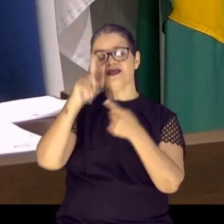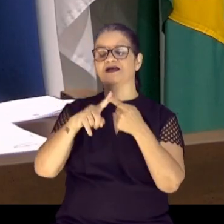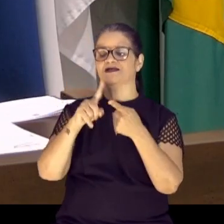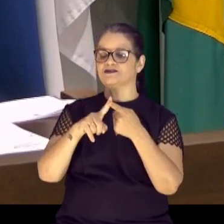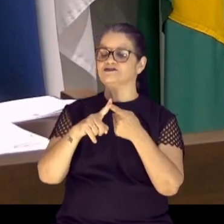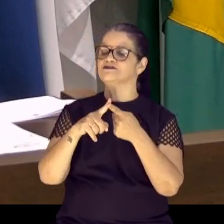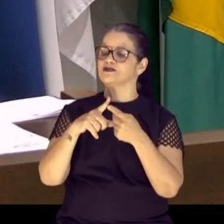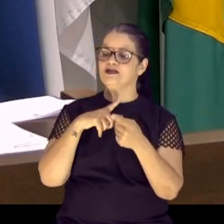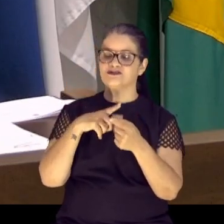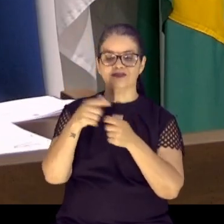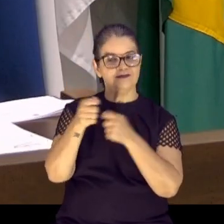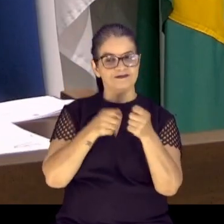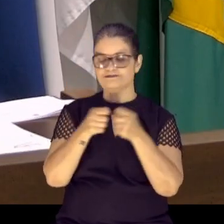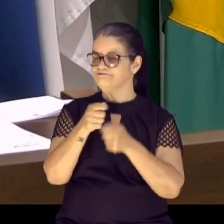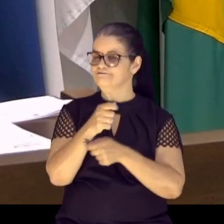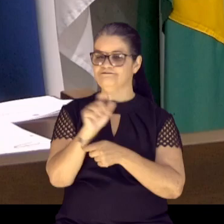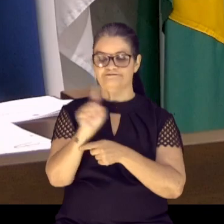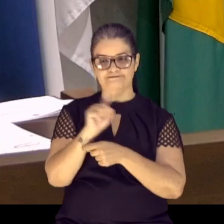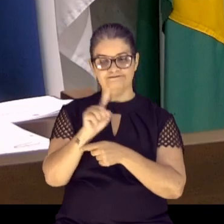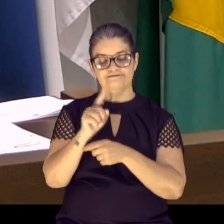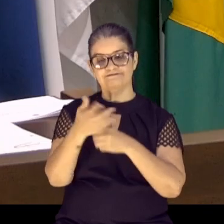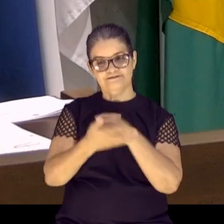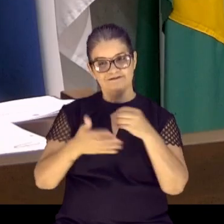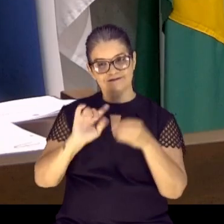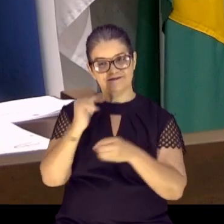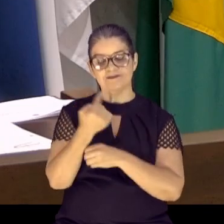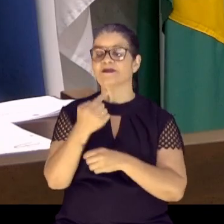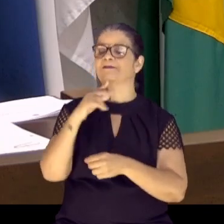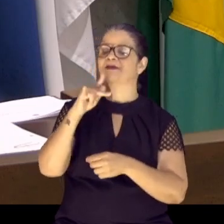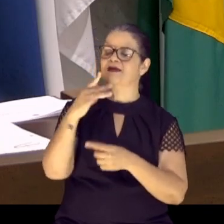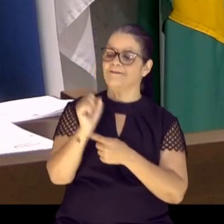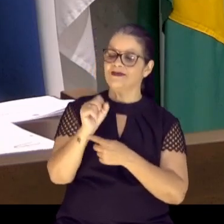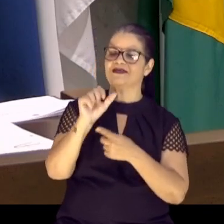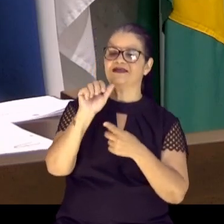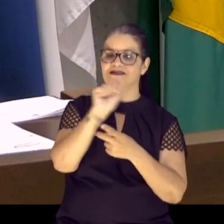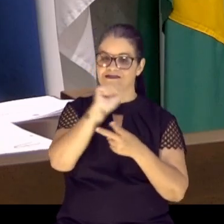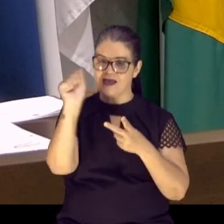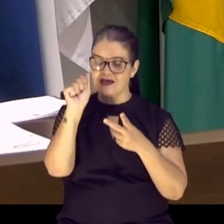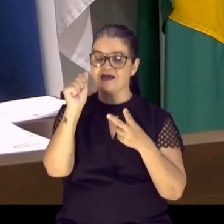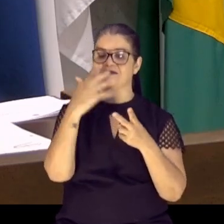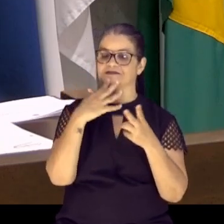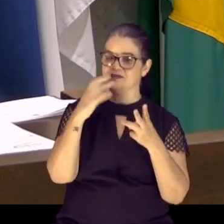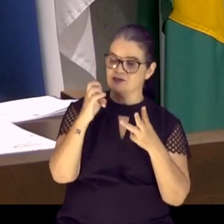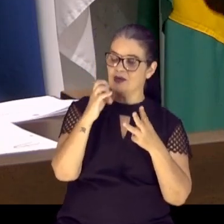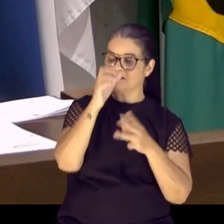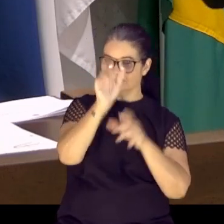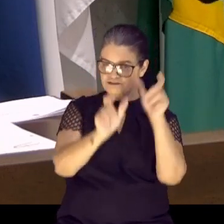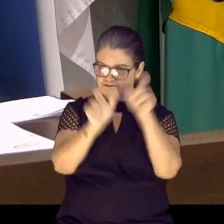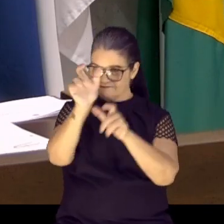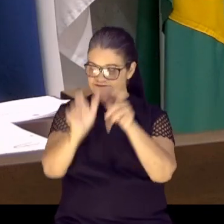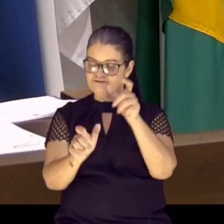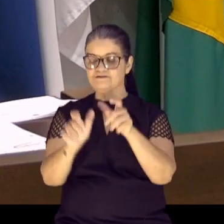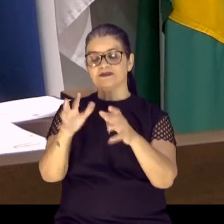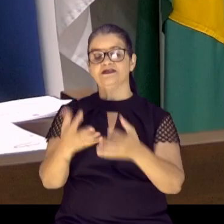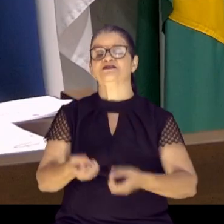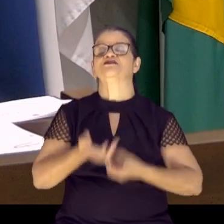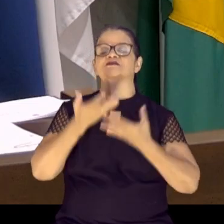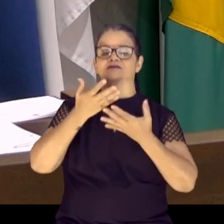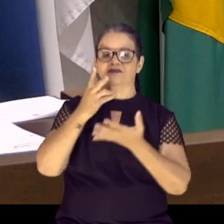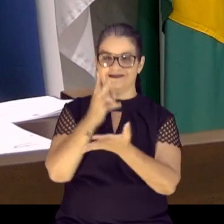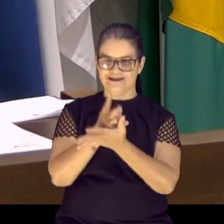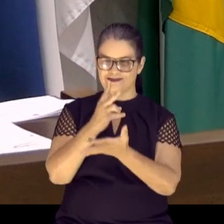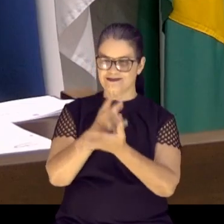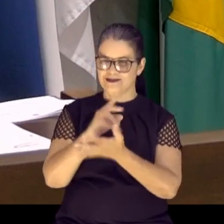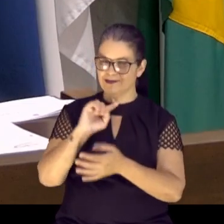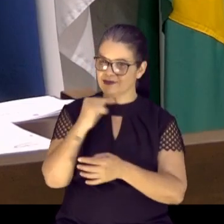atuação. Mangabeira, Raiz e Eduardo, figuras que serão sempre nossa eterna inspiração, já